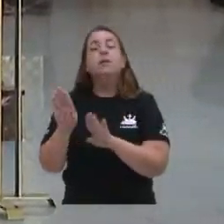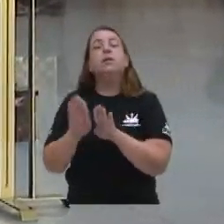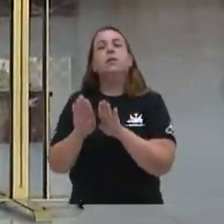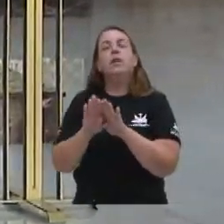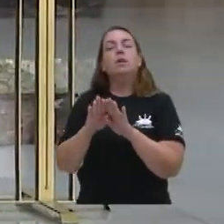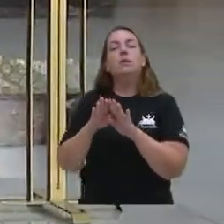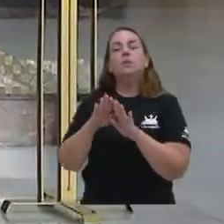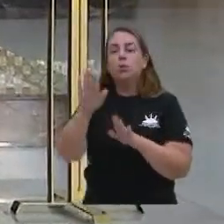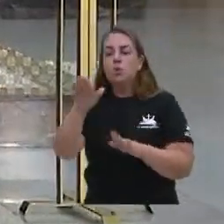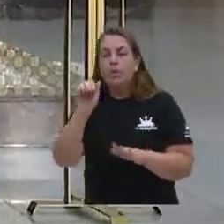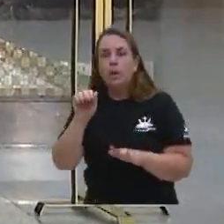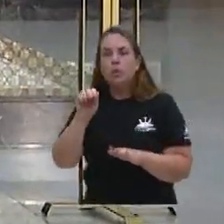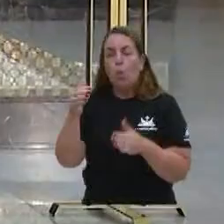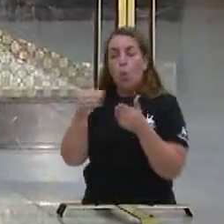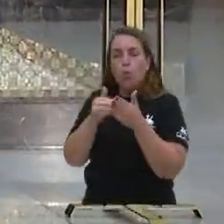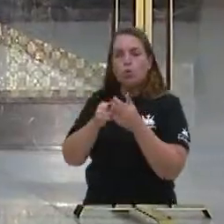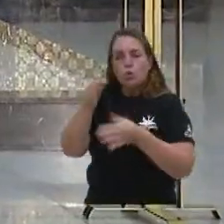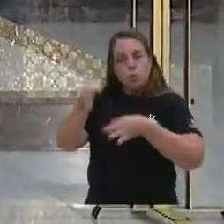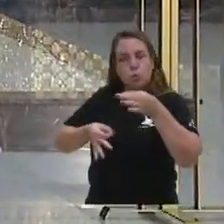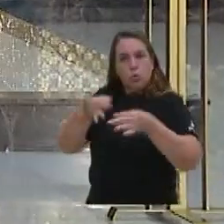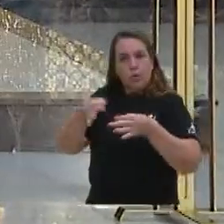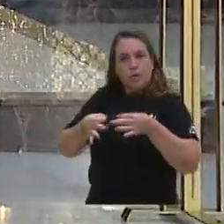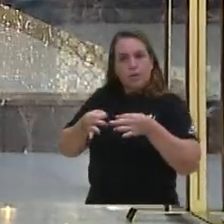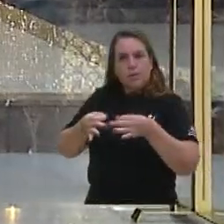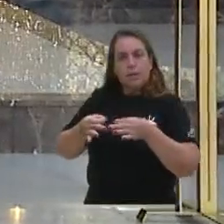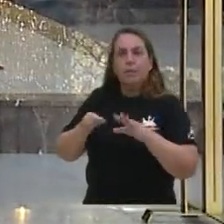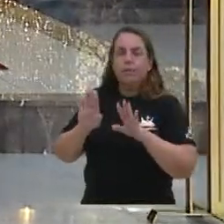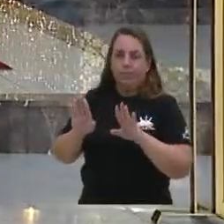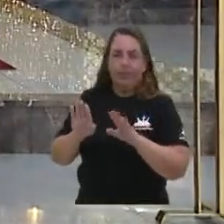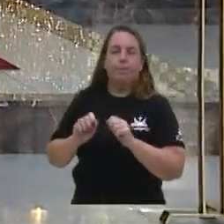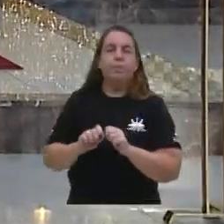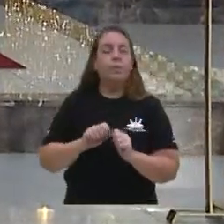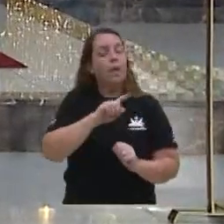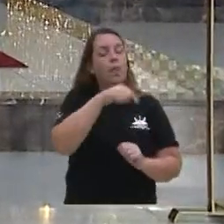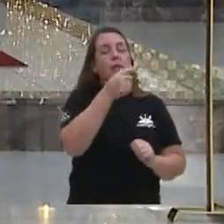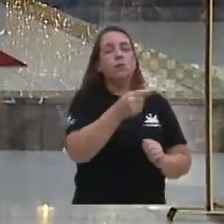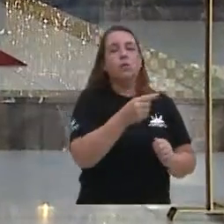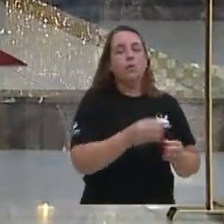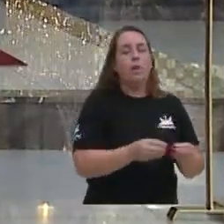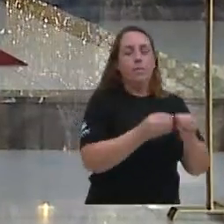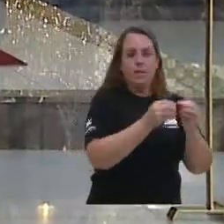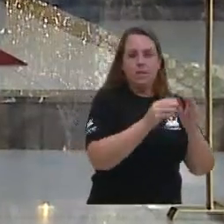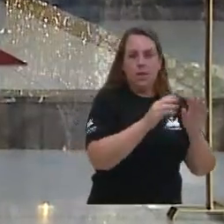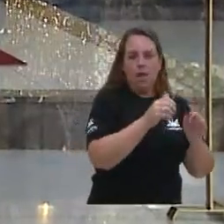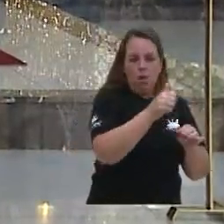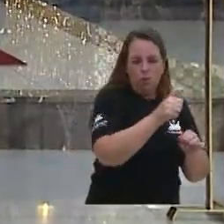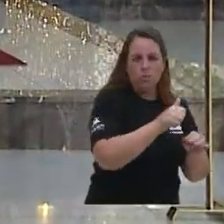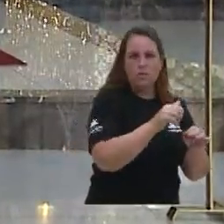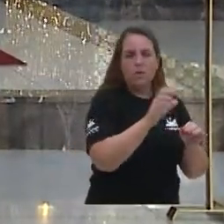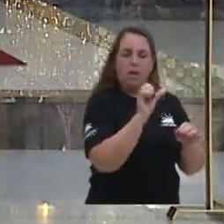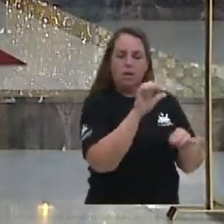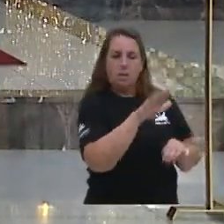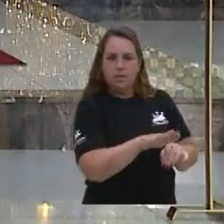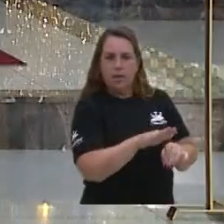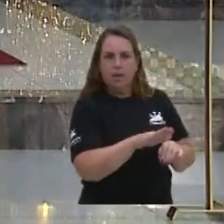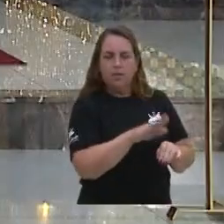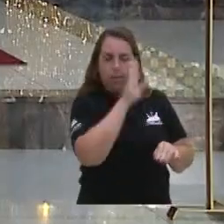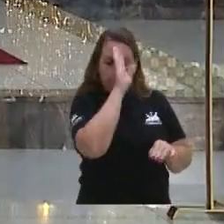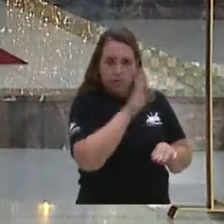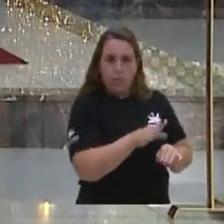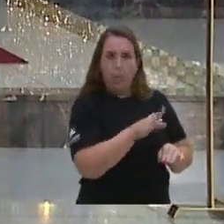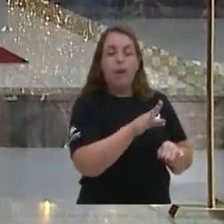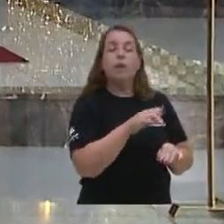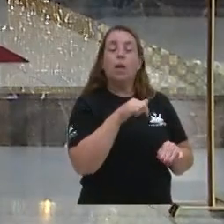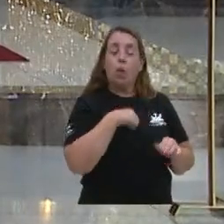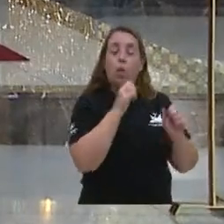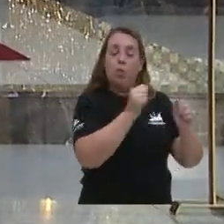dos profetas. É claro, nas outras missas, às 11, mas principalmente às 18, No domingo eu